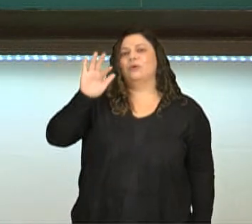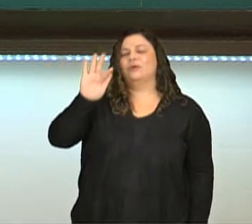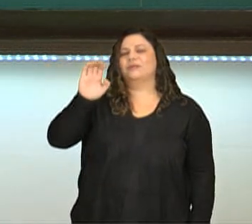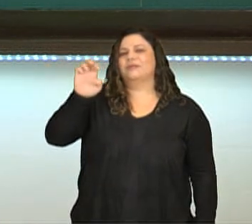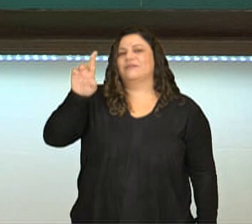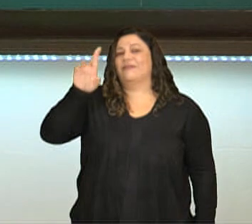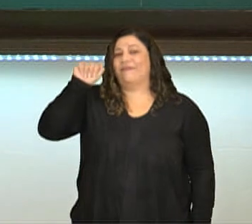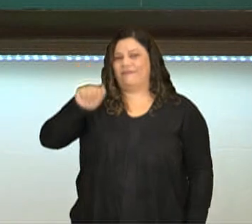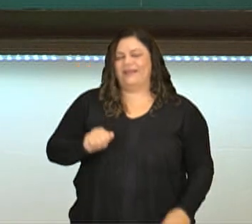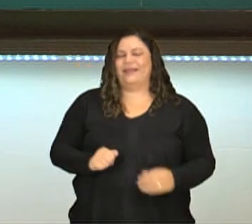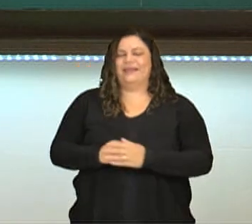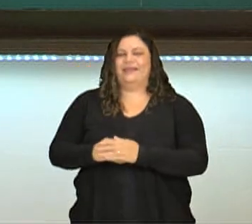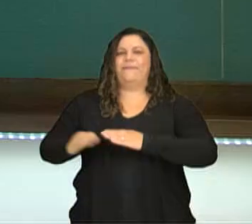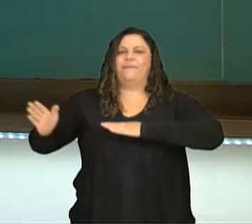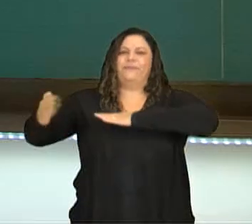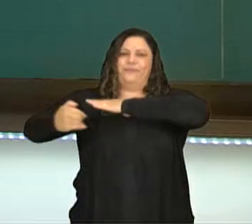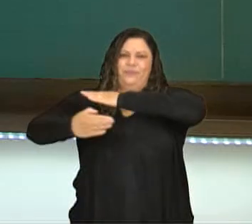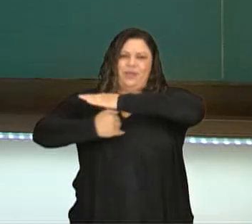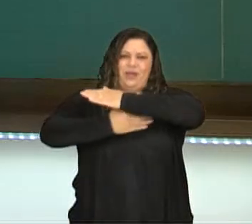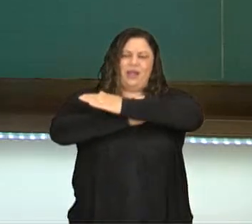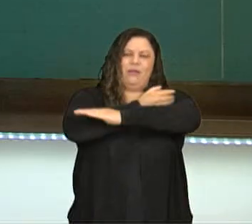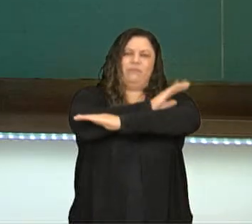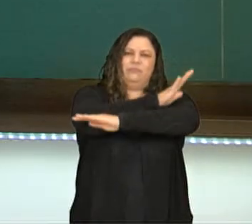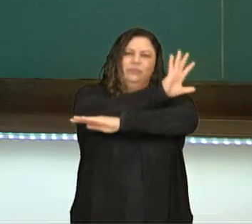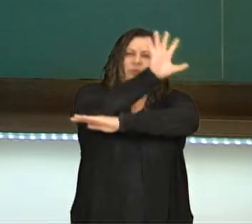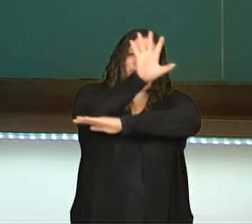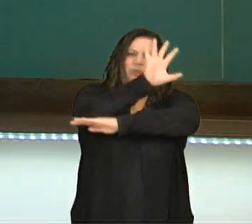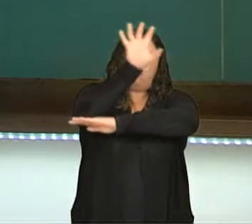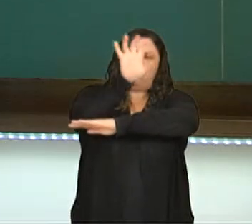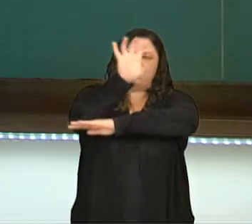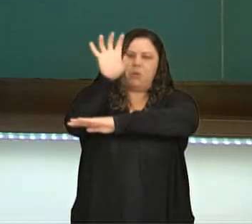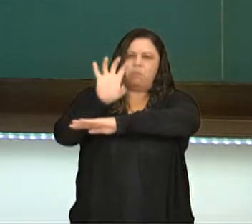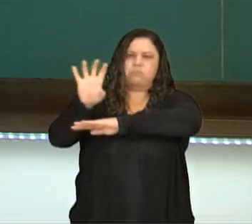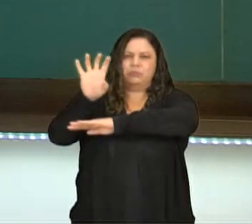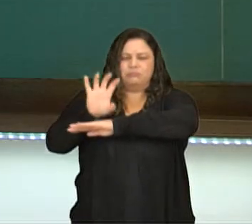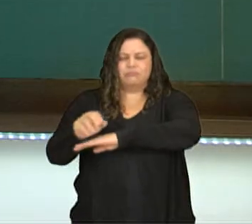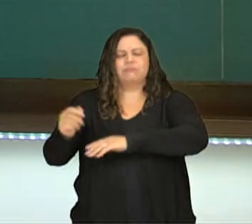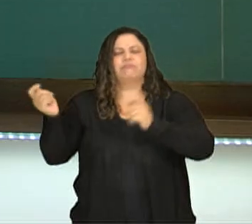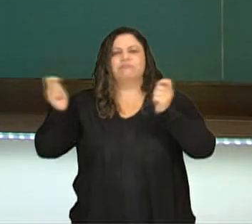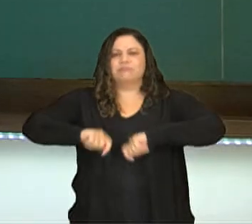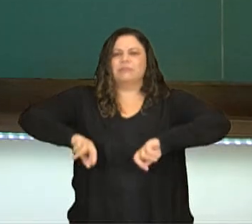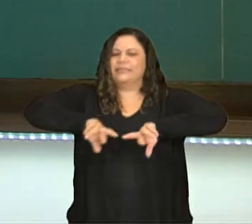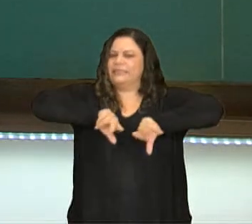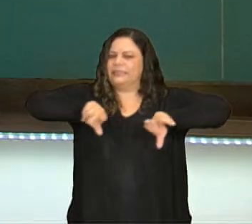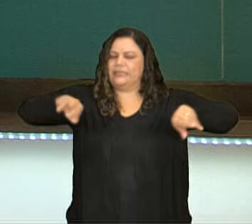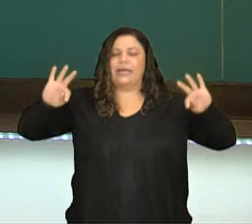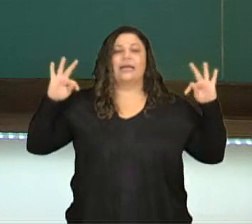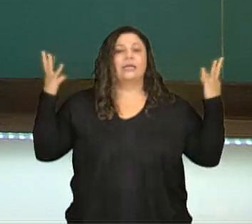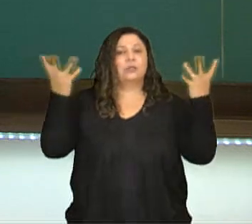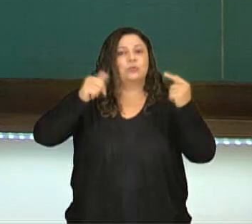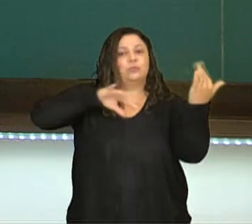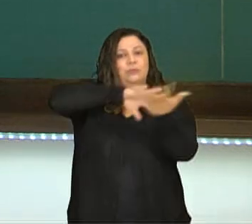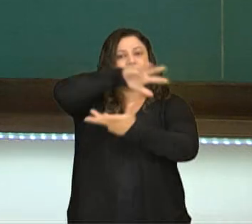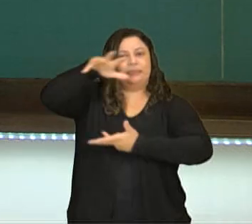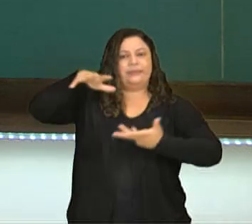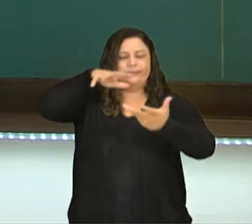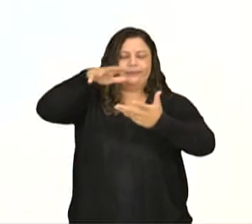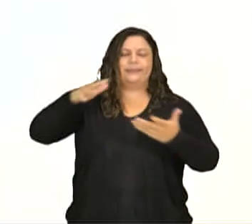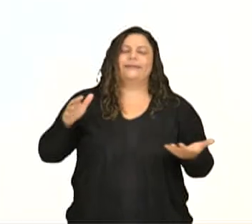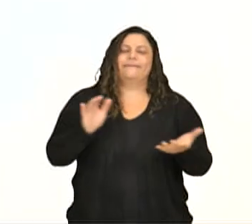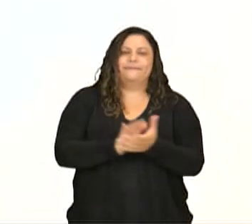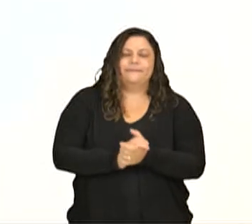apenas o planeta Terra. Se a gente fosse considerar o universo, a gente extrapolaria a Terra e iríamos com essa discussão adiante. Muito